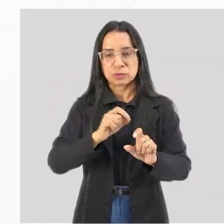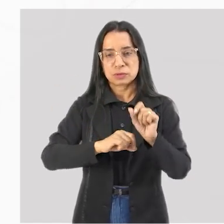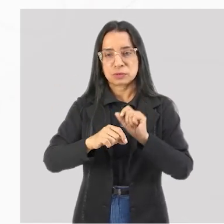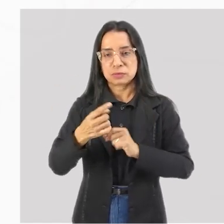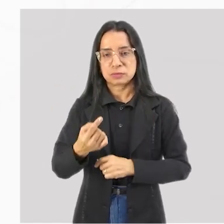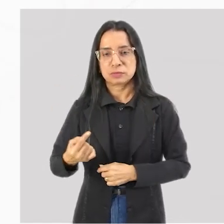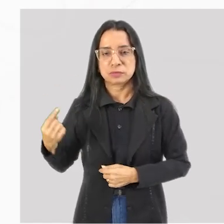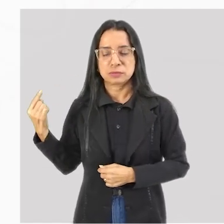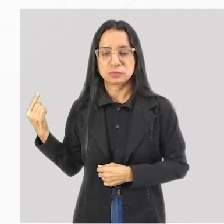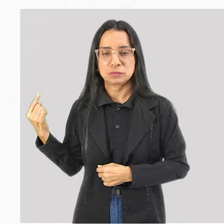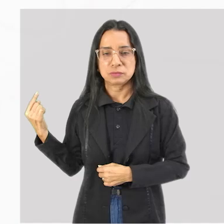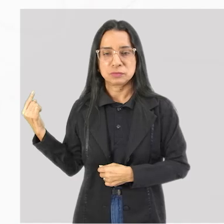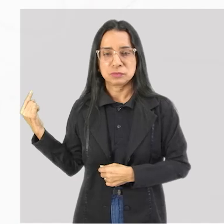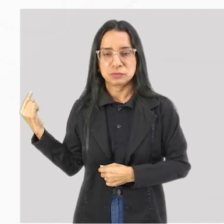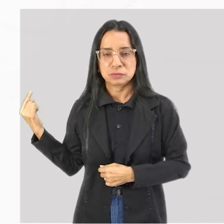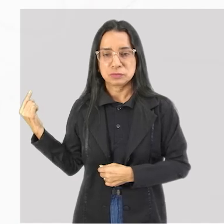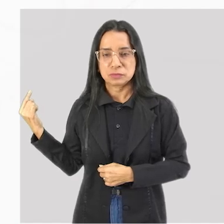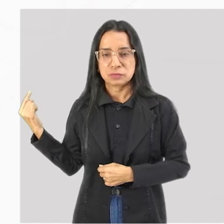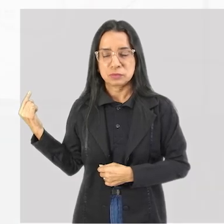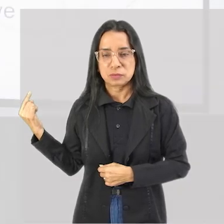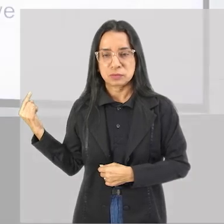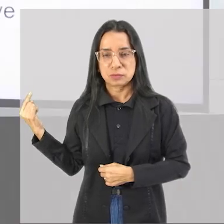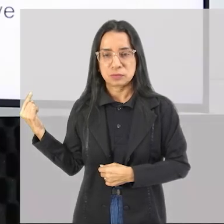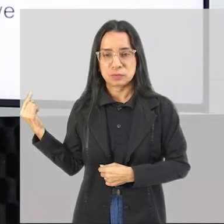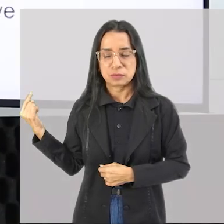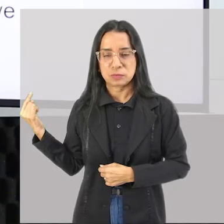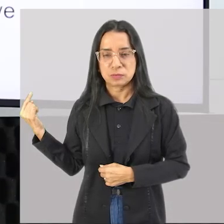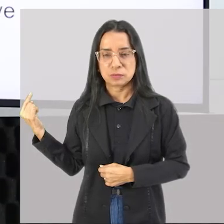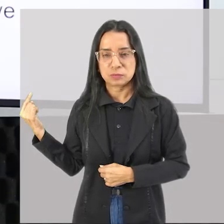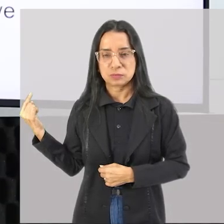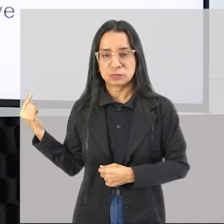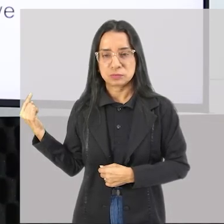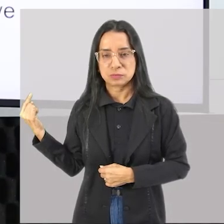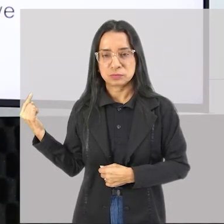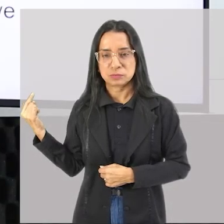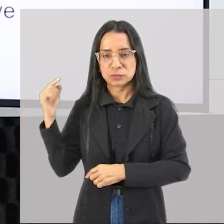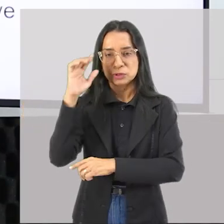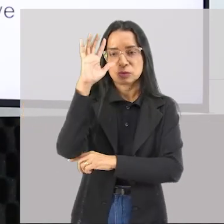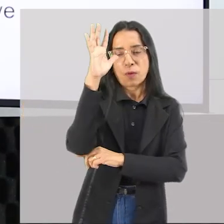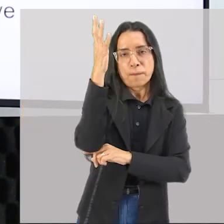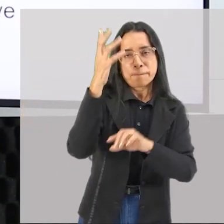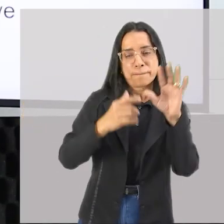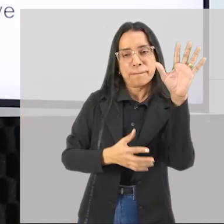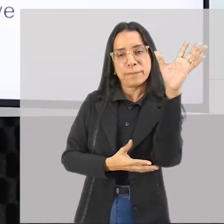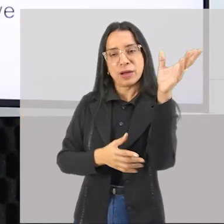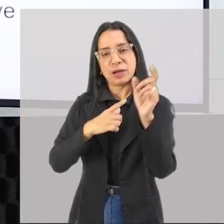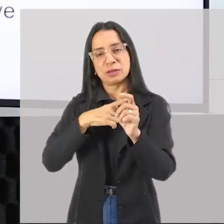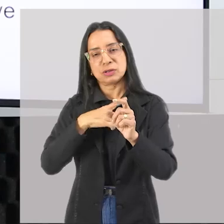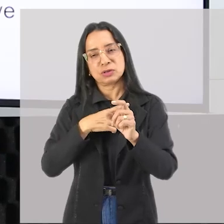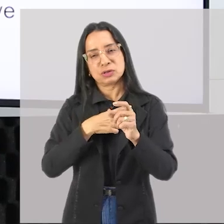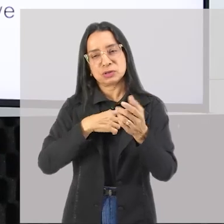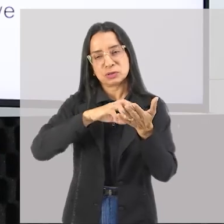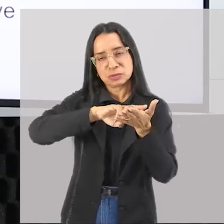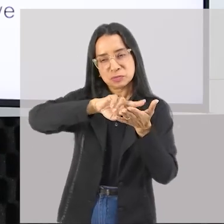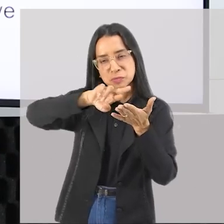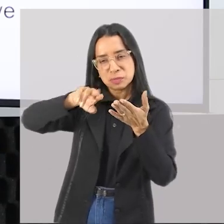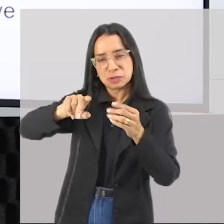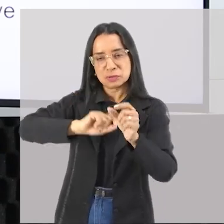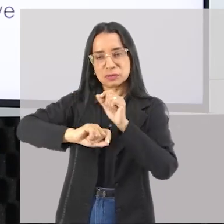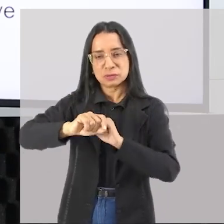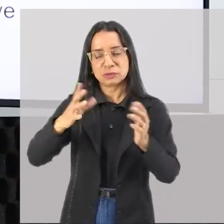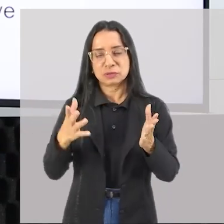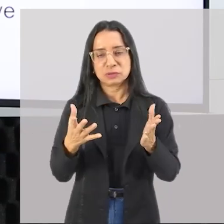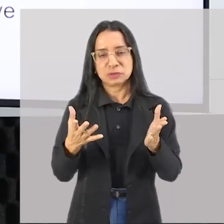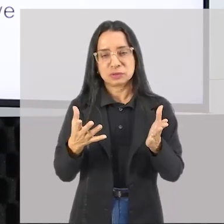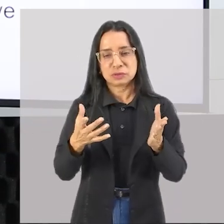para exemplificação. O parque tinha muitas atrações, tais como o jardim botânico, o zoológico e vários